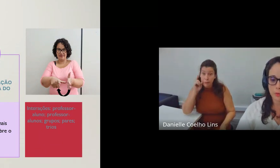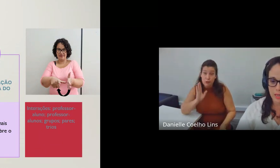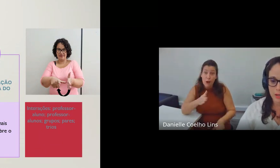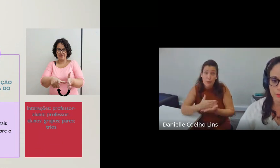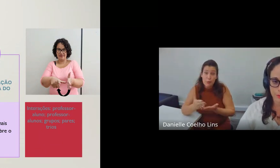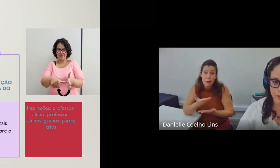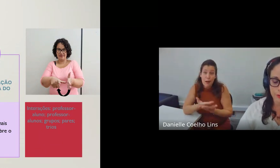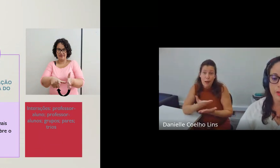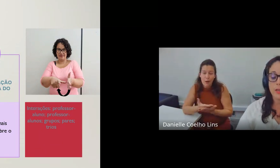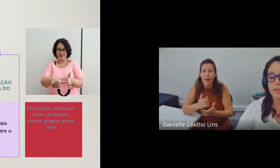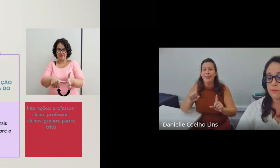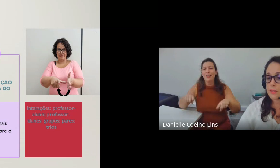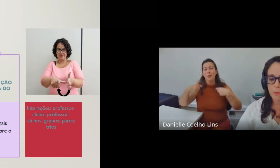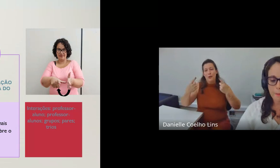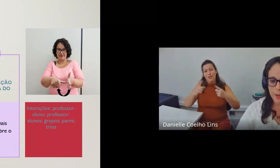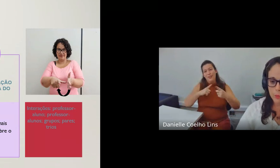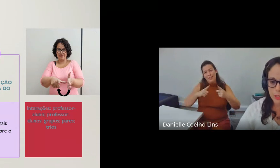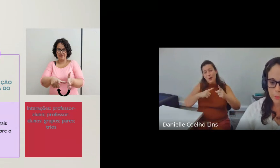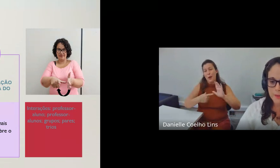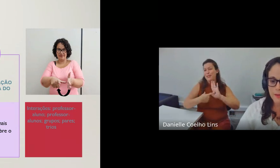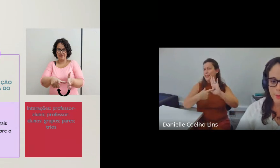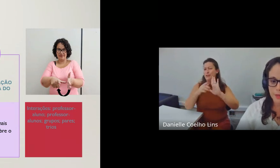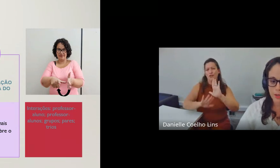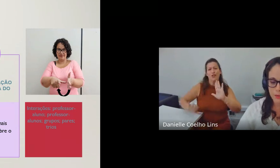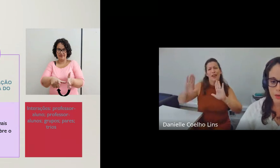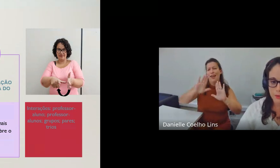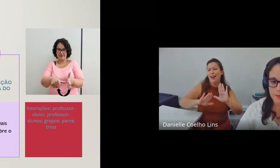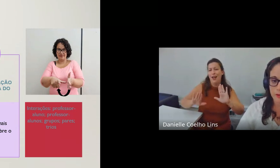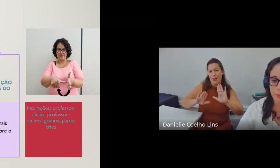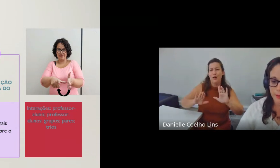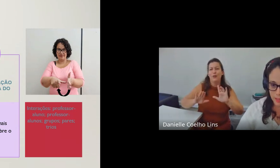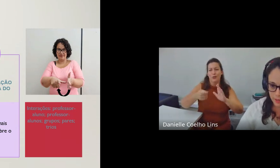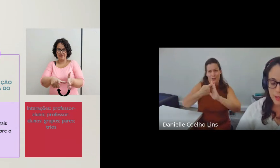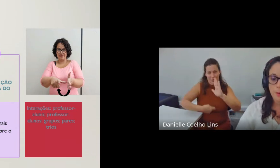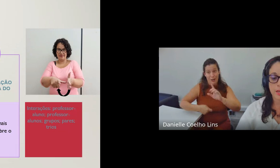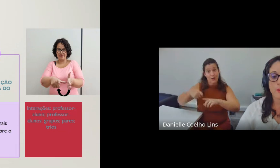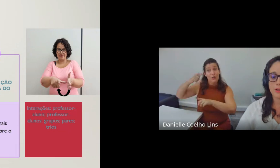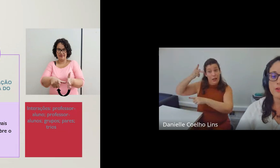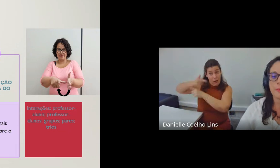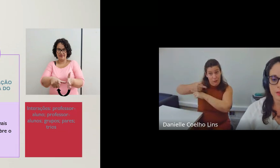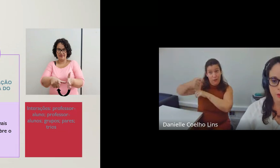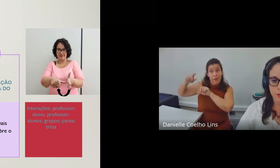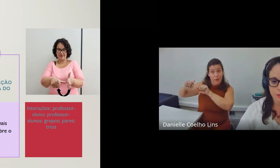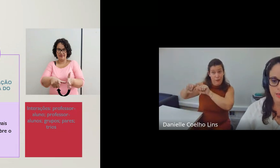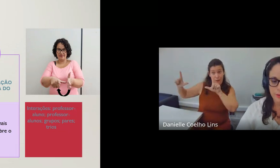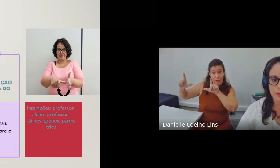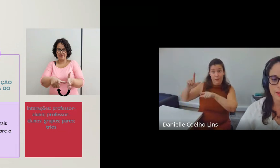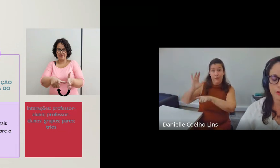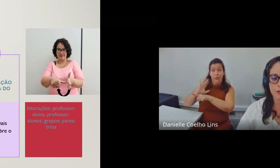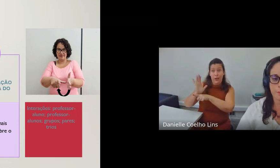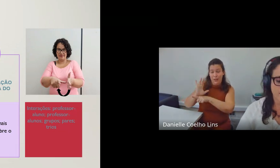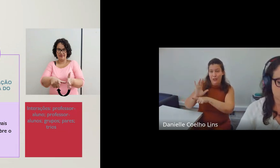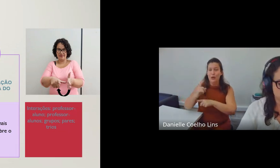geral do texto, do vídeo, que vai ter uma pergunta específica para direcionar vocês. Por quê? Porque quando a gente está aprendendo uma nova língua,